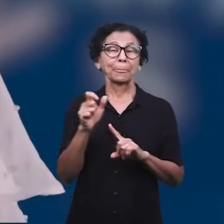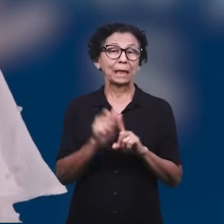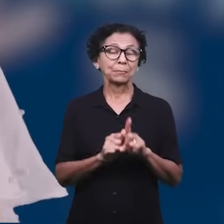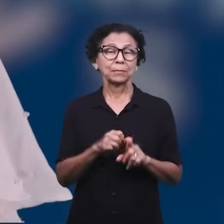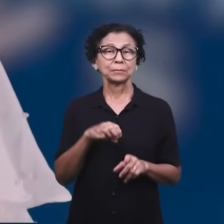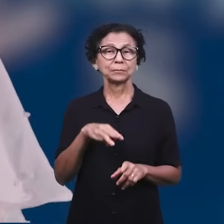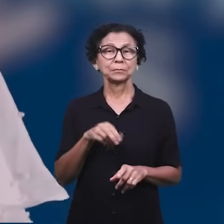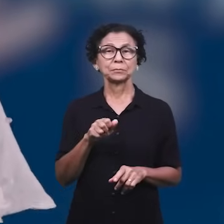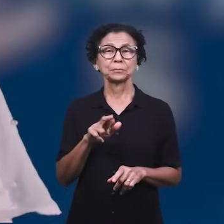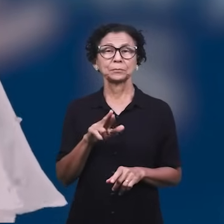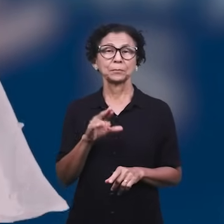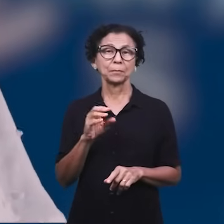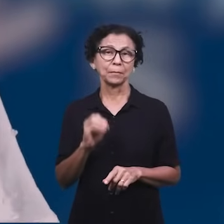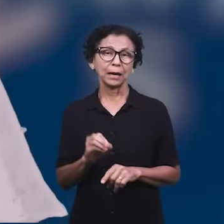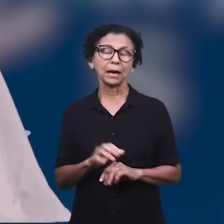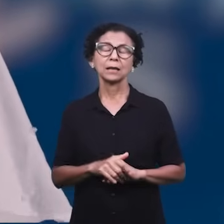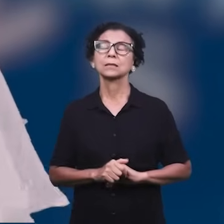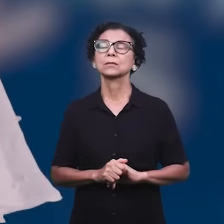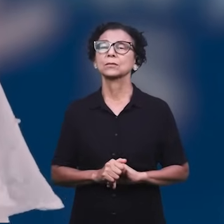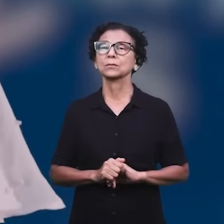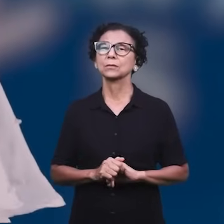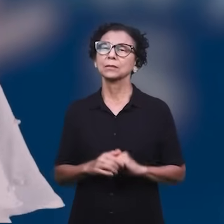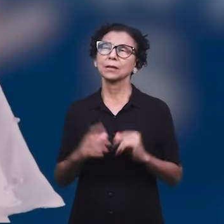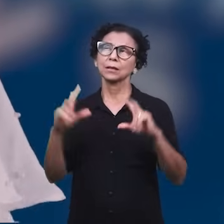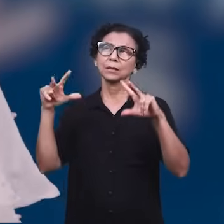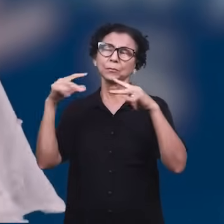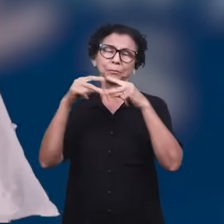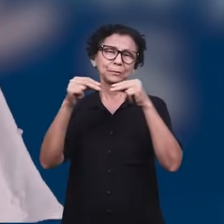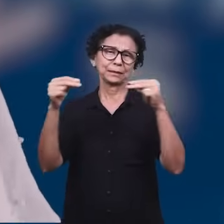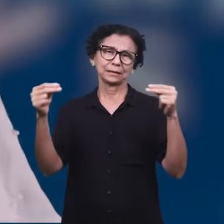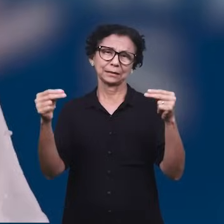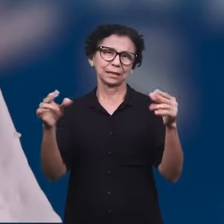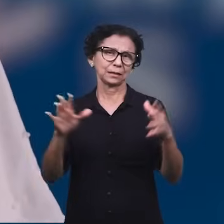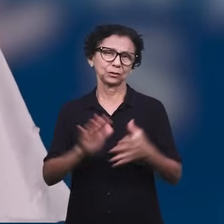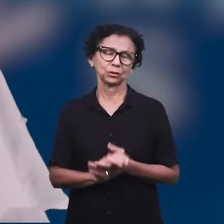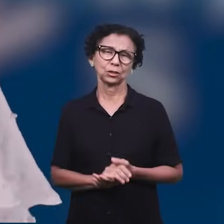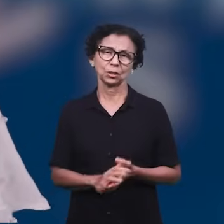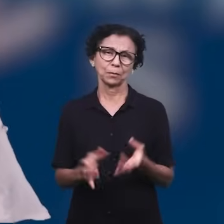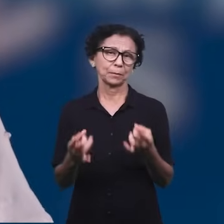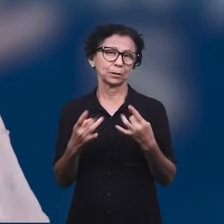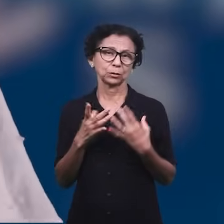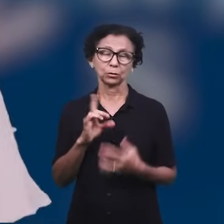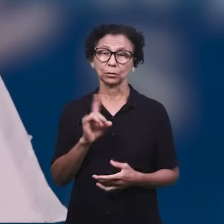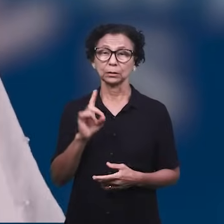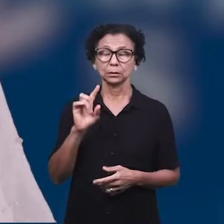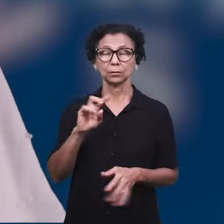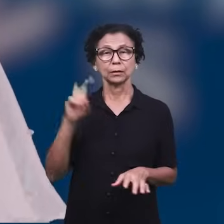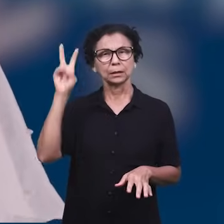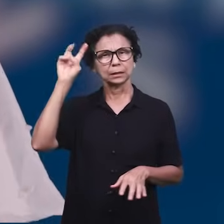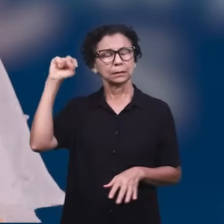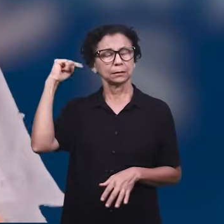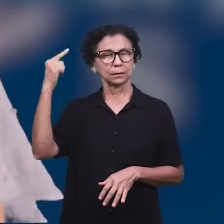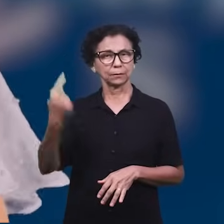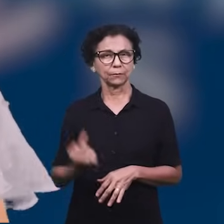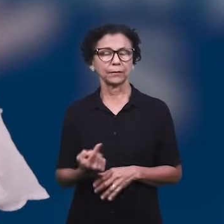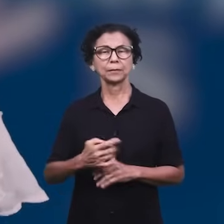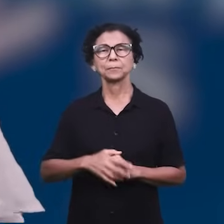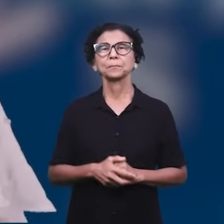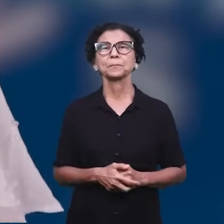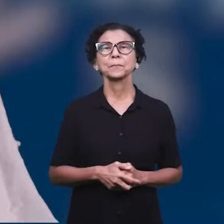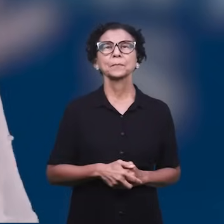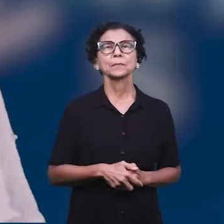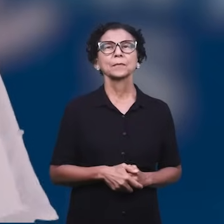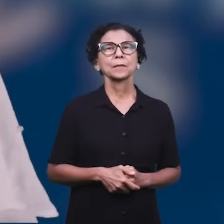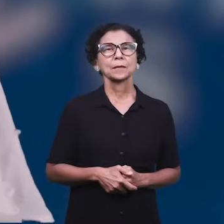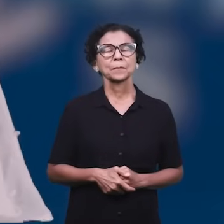sido uma vitória, um presente para toda a igreja. Eu te espero, tá? Você não me abandona, não. Próxima quinta-feira, se Deus quiser, estaremos noticiando